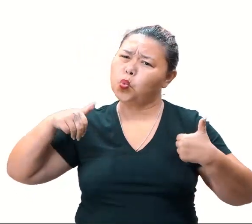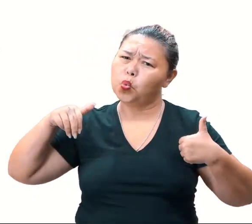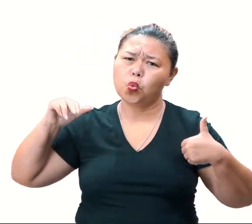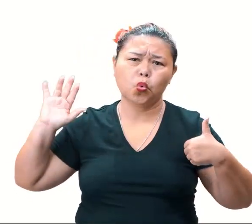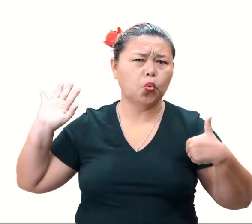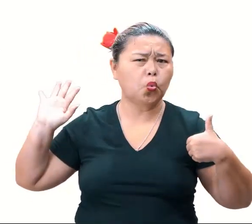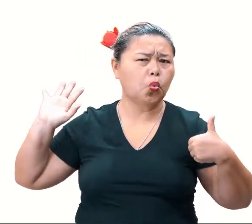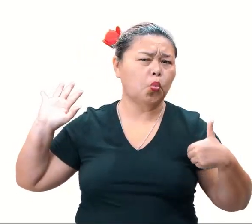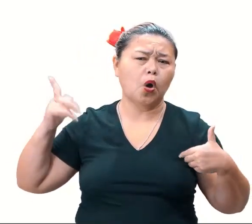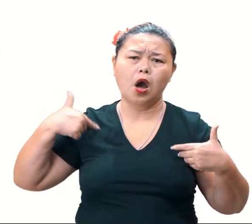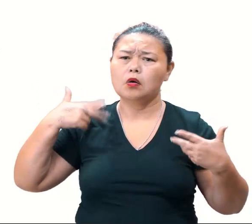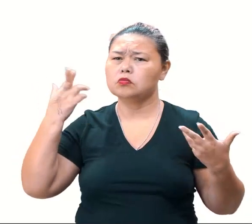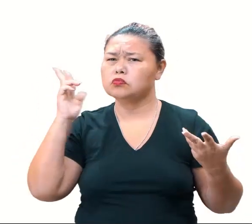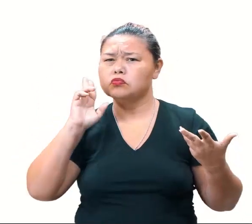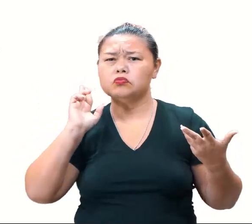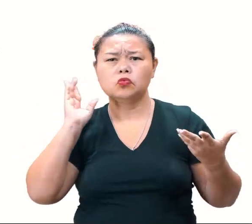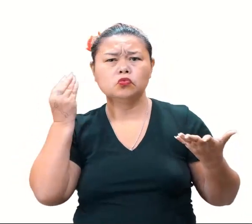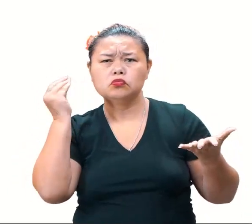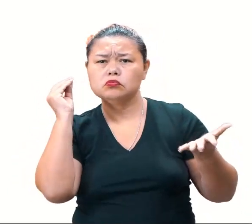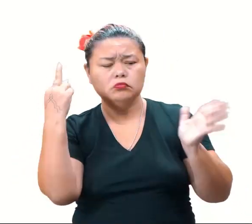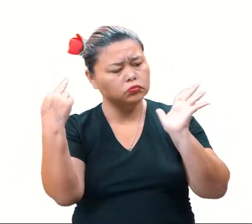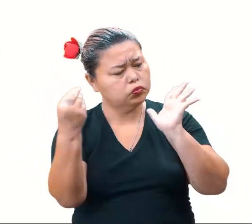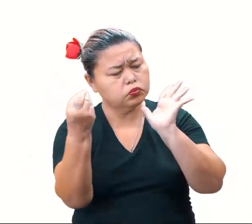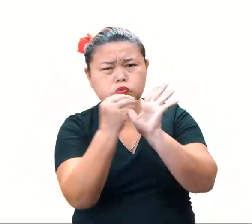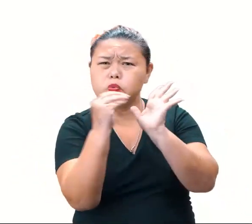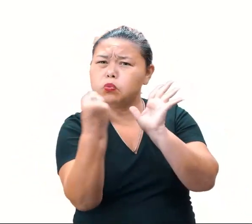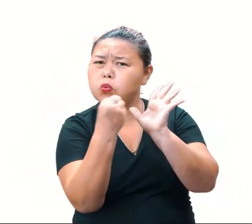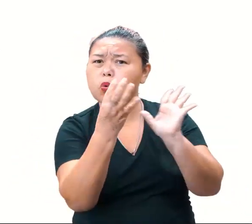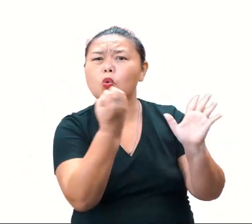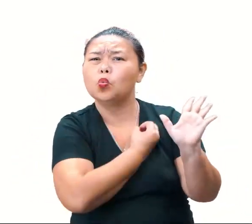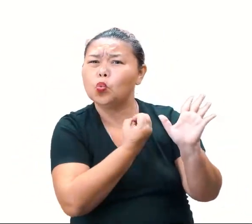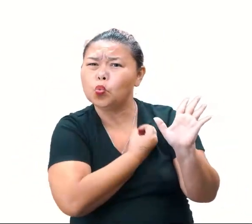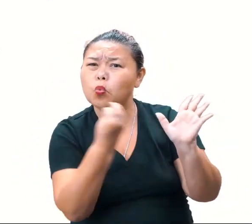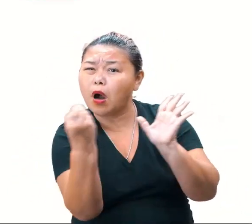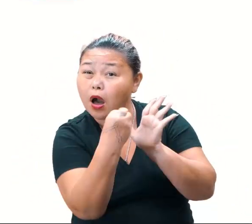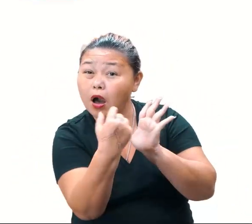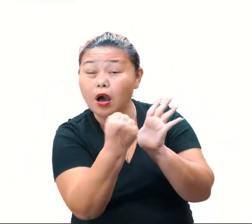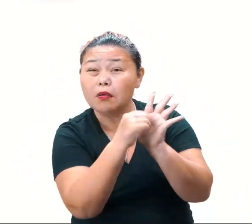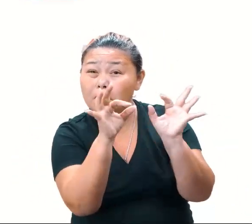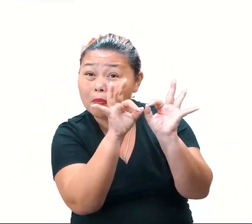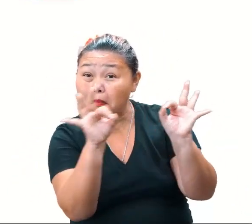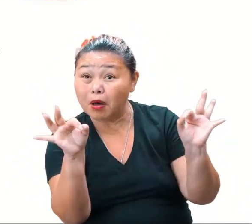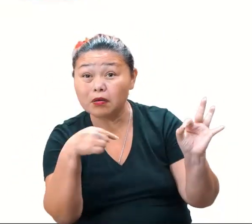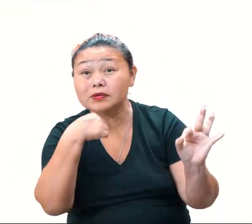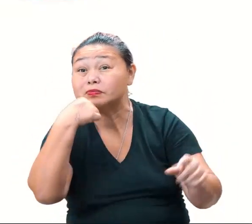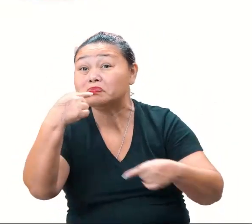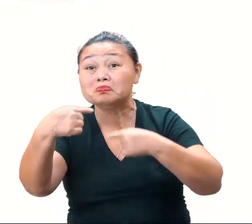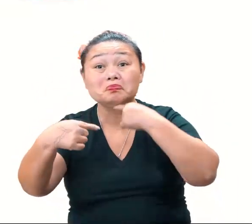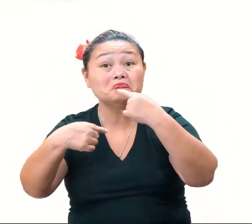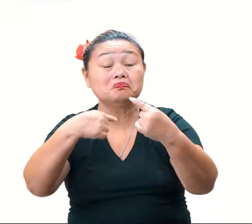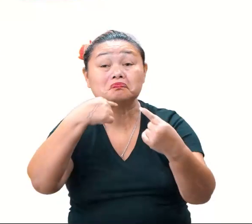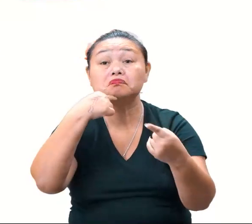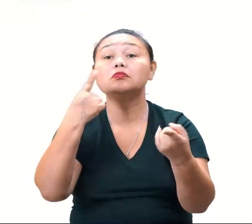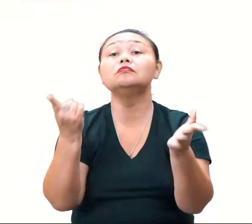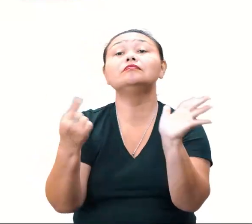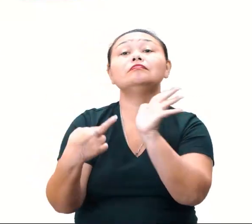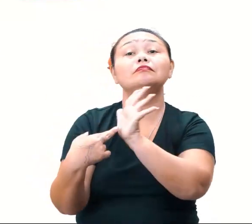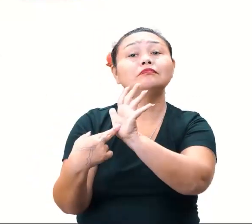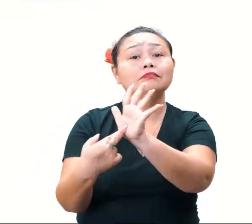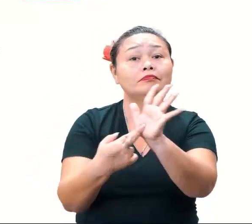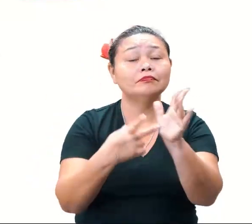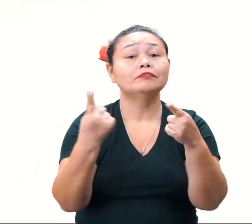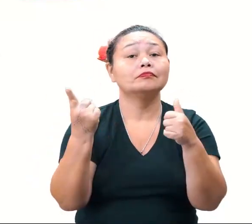consigo representar todos os números reais de maneira tabulada, então nós vamos ter que fazer uma representação, primeiro,